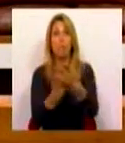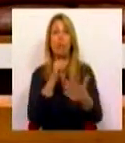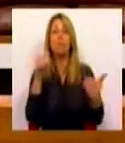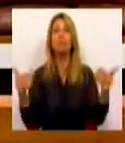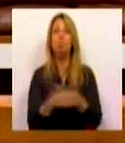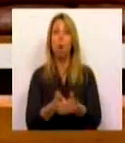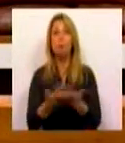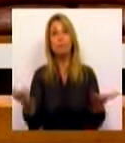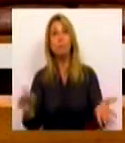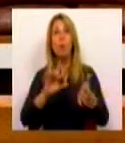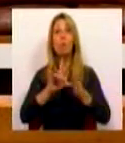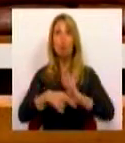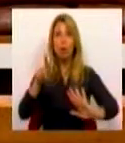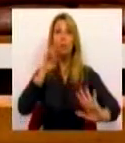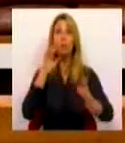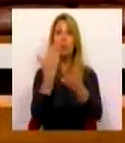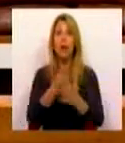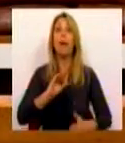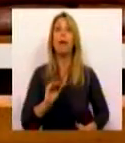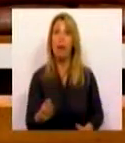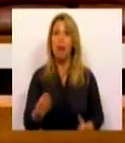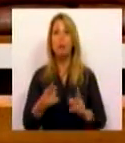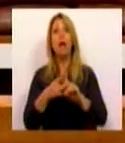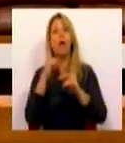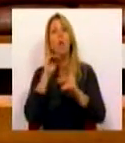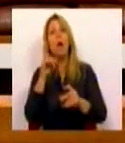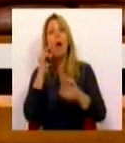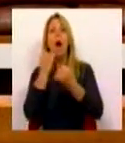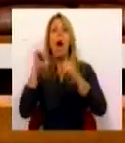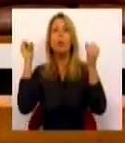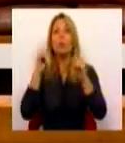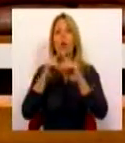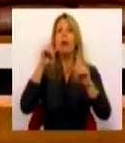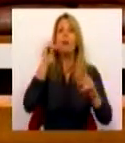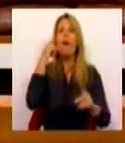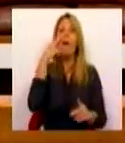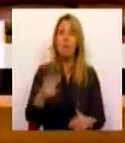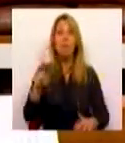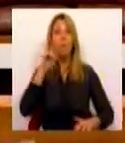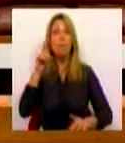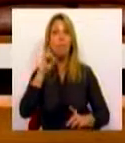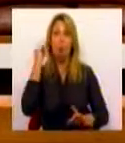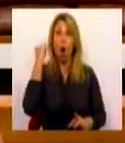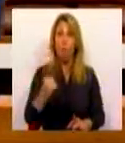um projeto para proteger as crianças, autonomizar as vítimas, prevenir o homicídio conjugal e salvar vidas.